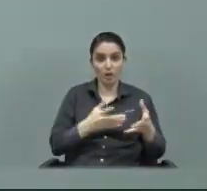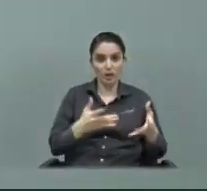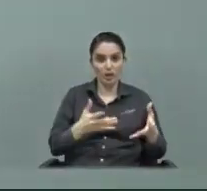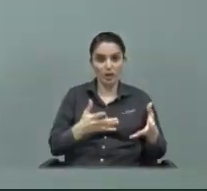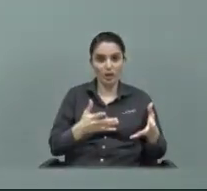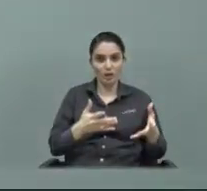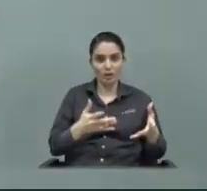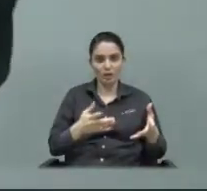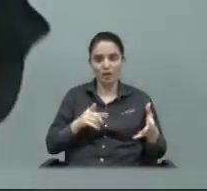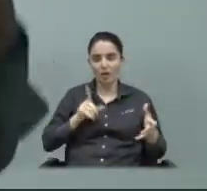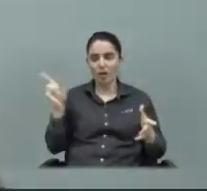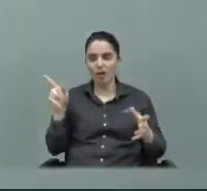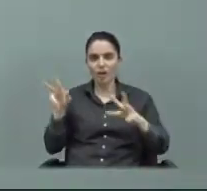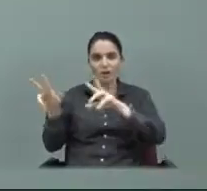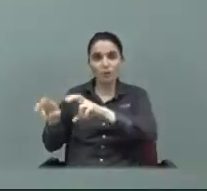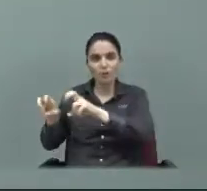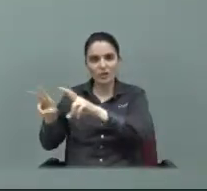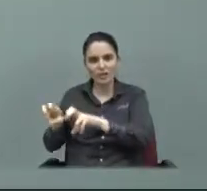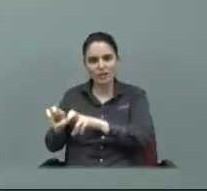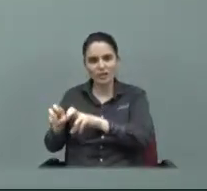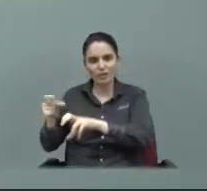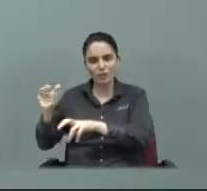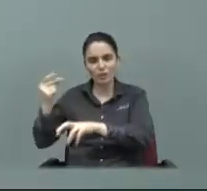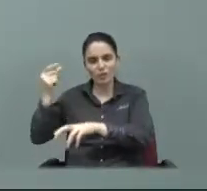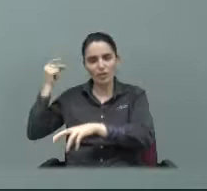auxiliar de maneira gratuita.